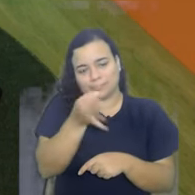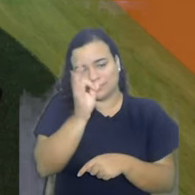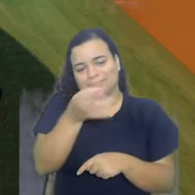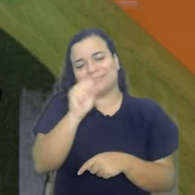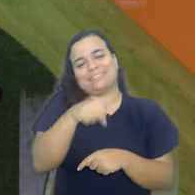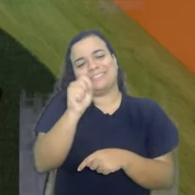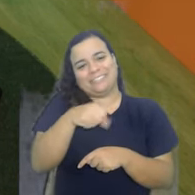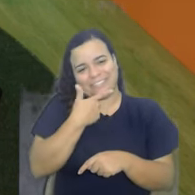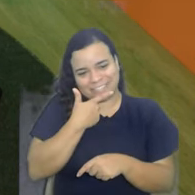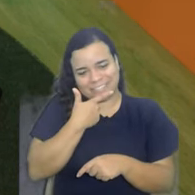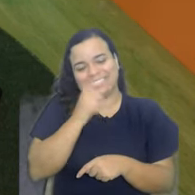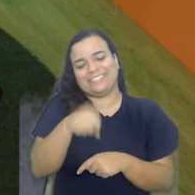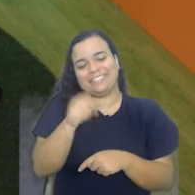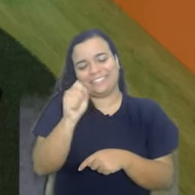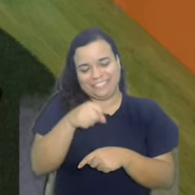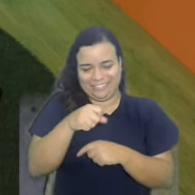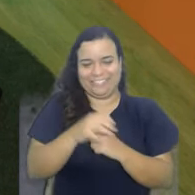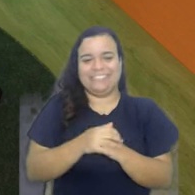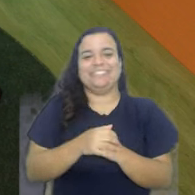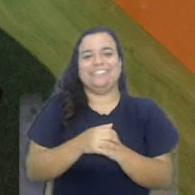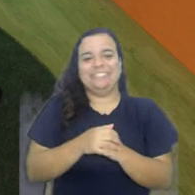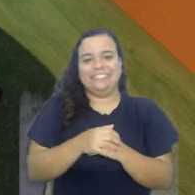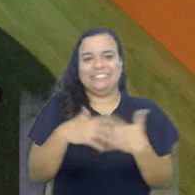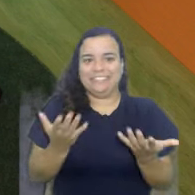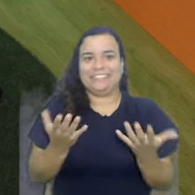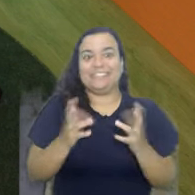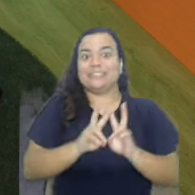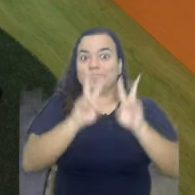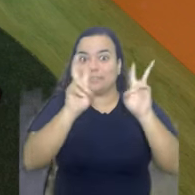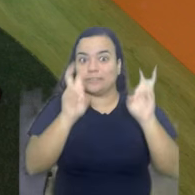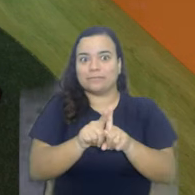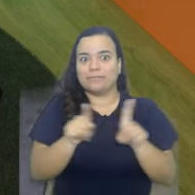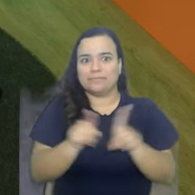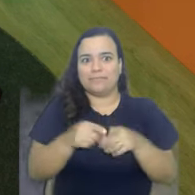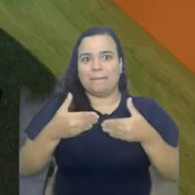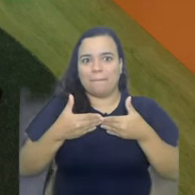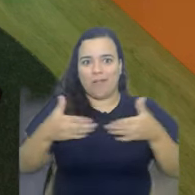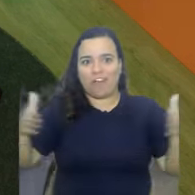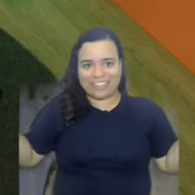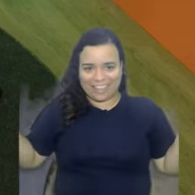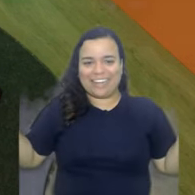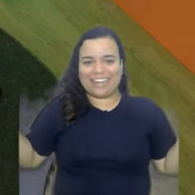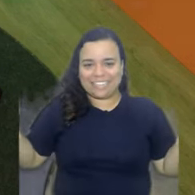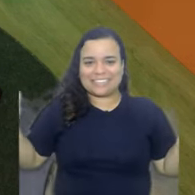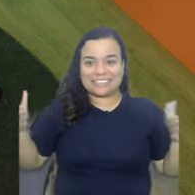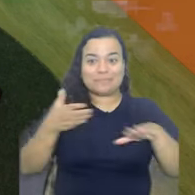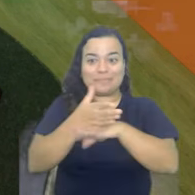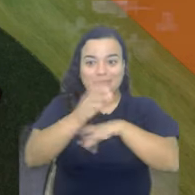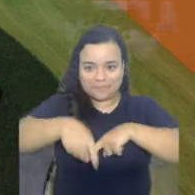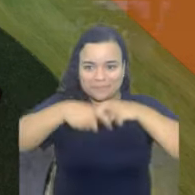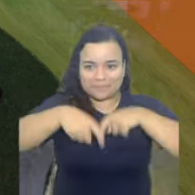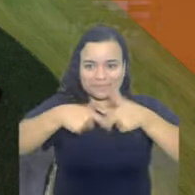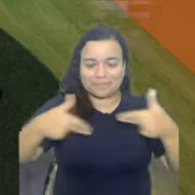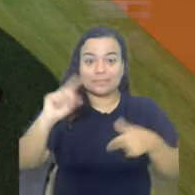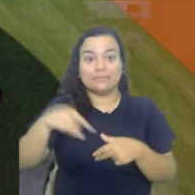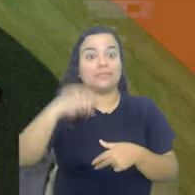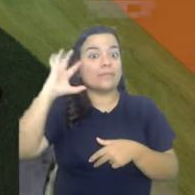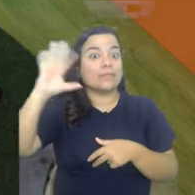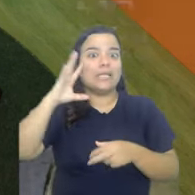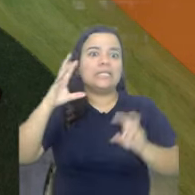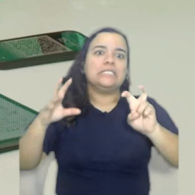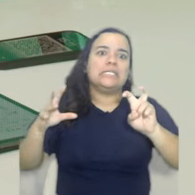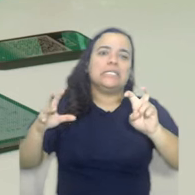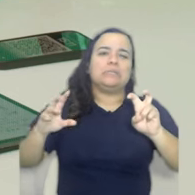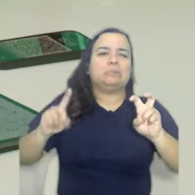porteira perfeito falando em Porteira a gente vai lançar um produto agora pensando nos 5 ou 6 milhões de produt